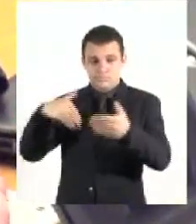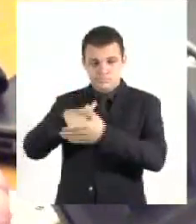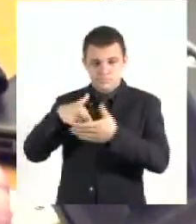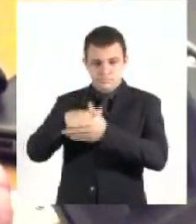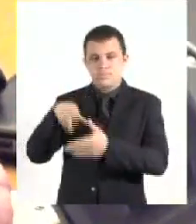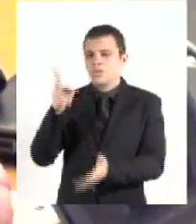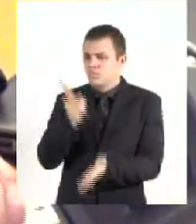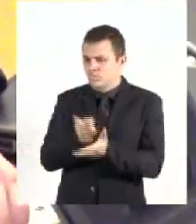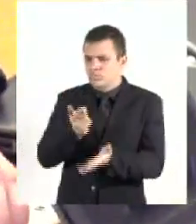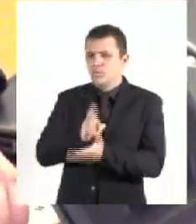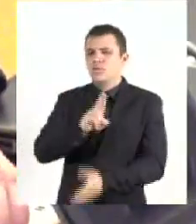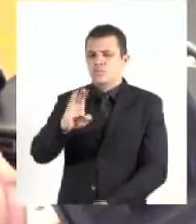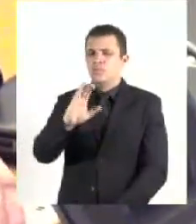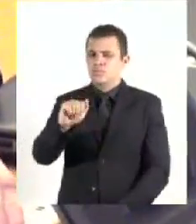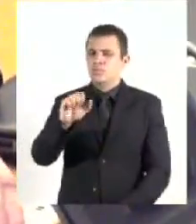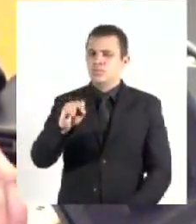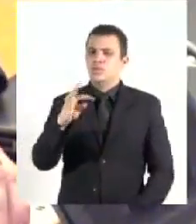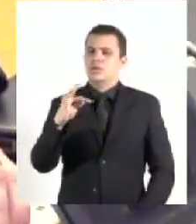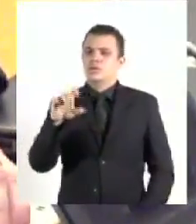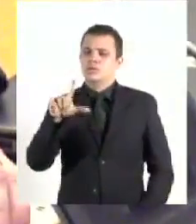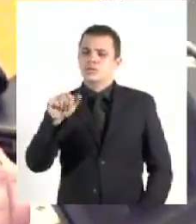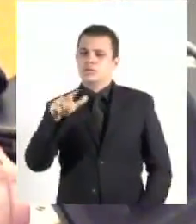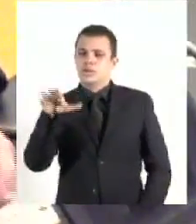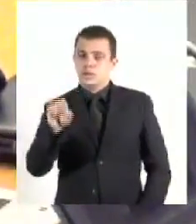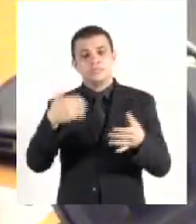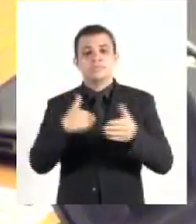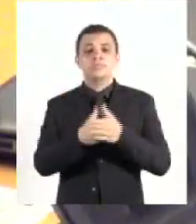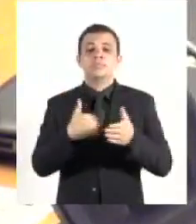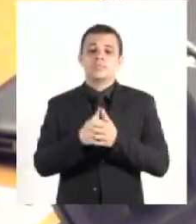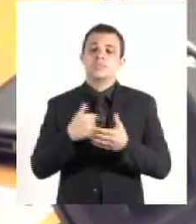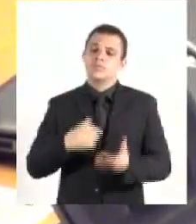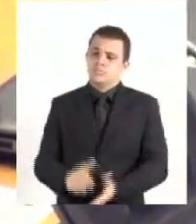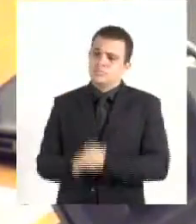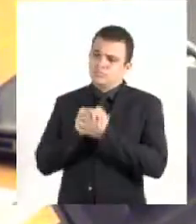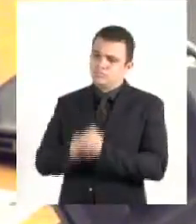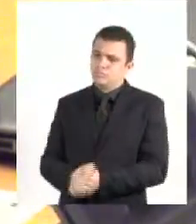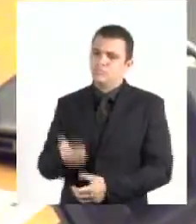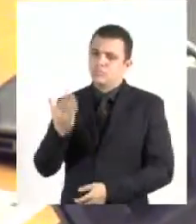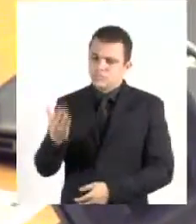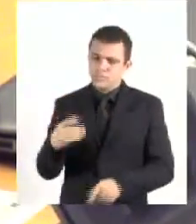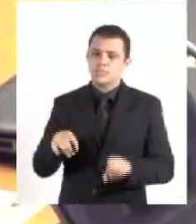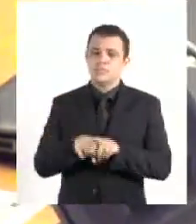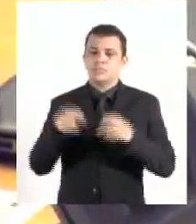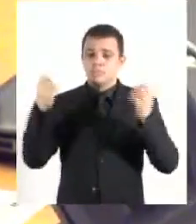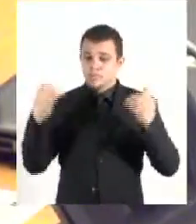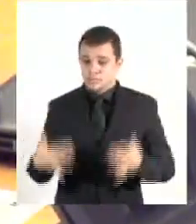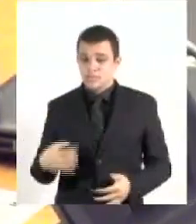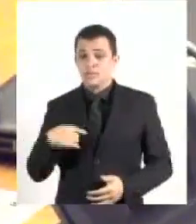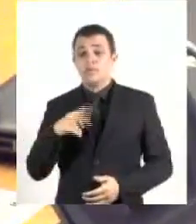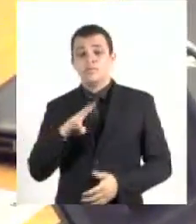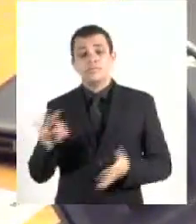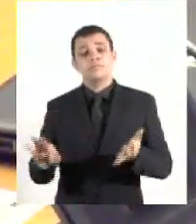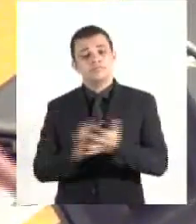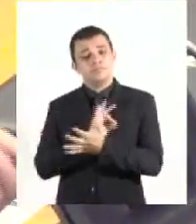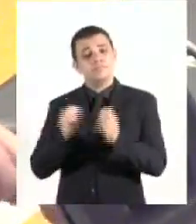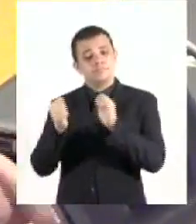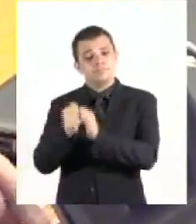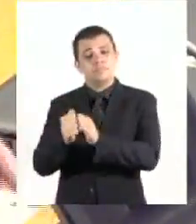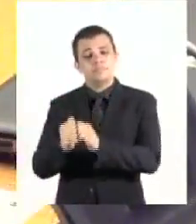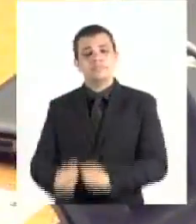Carlos Macieira. Enfim, tem as diversas virtudes, em especial falando do seu